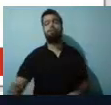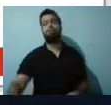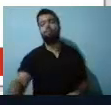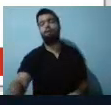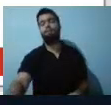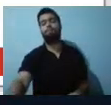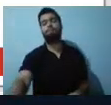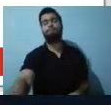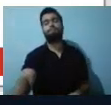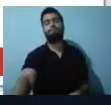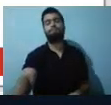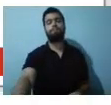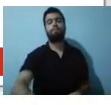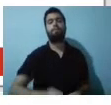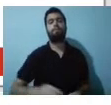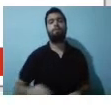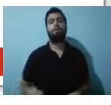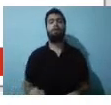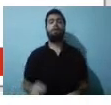nações, tá?